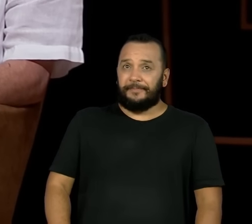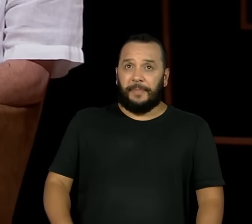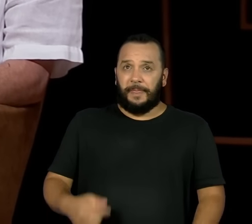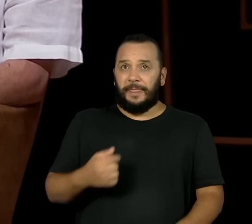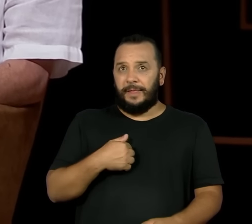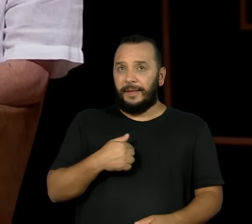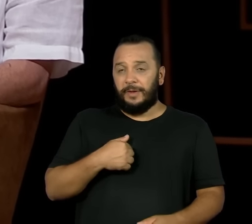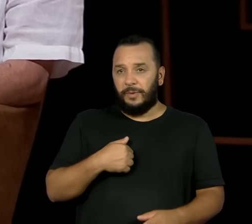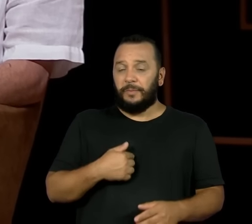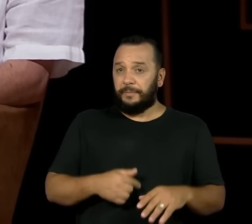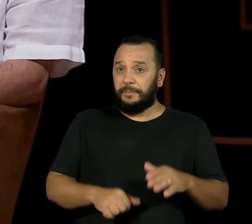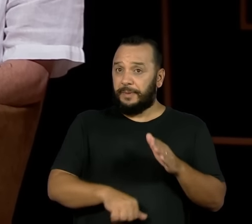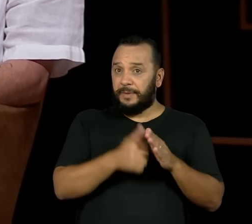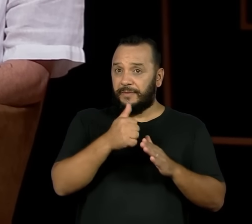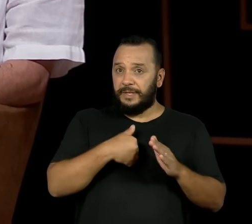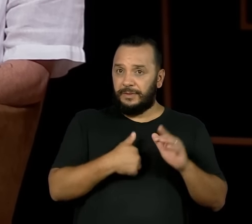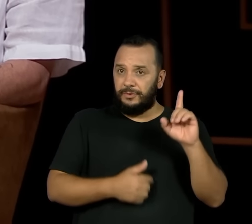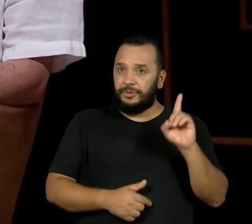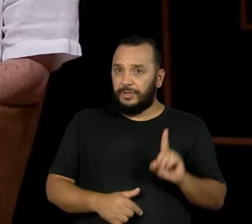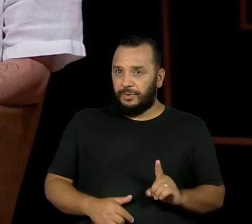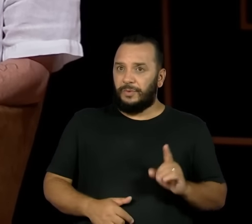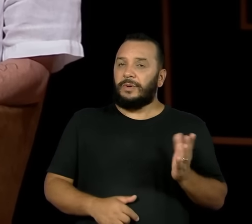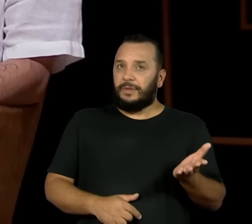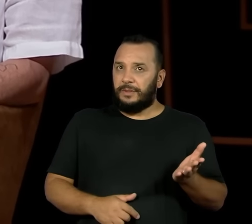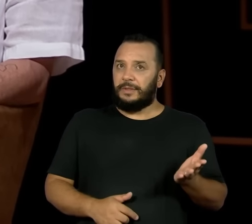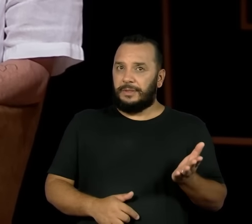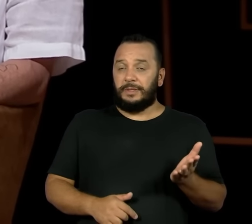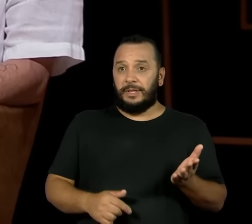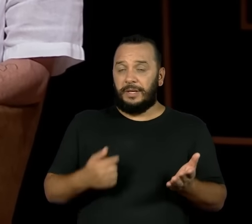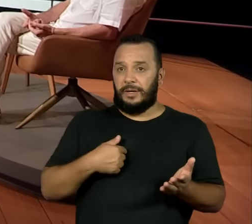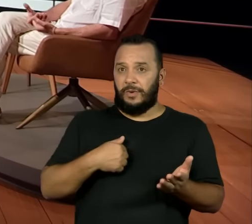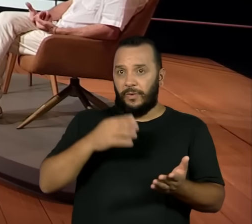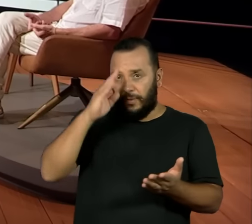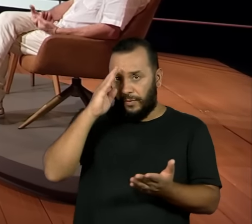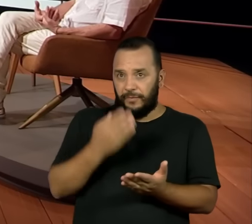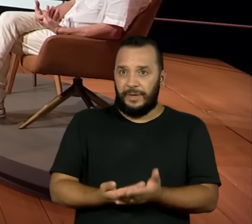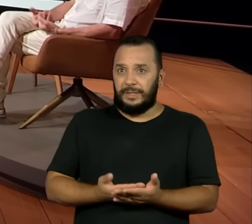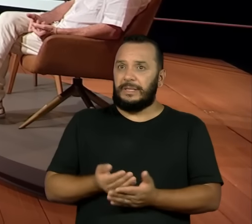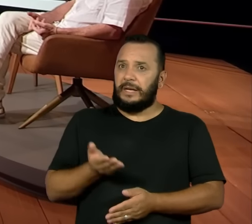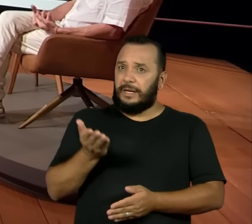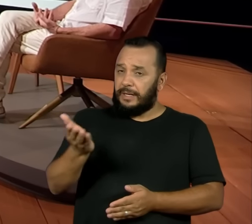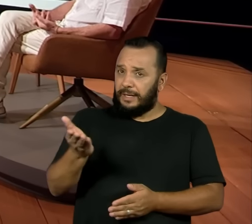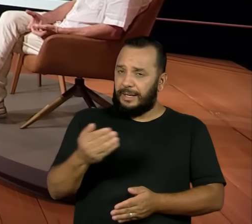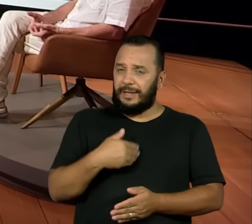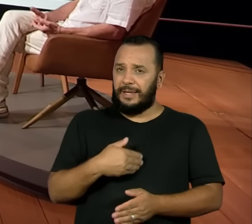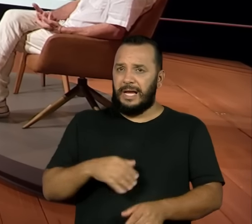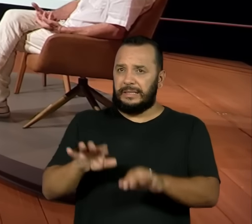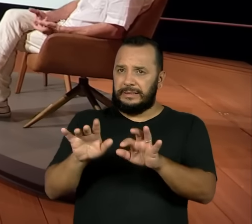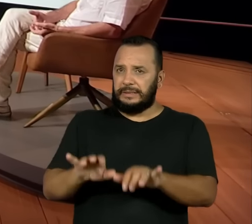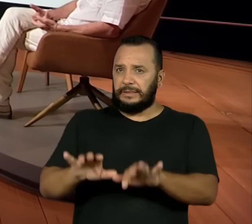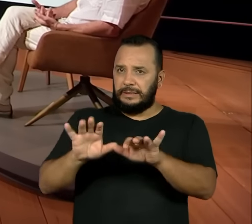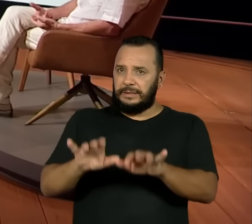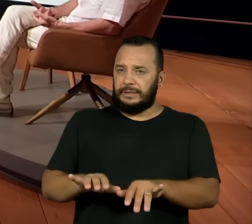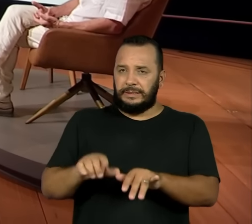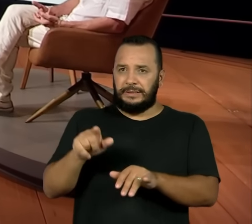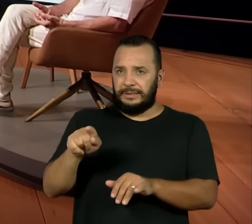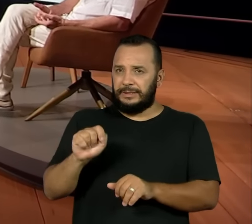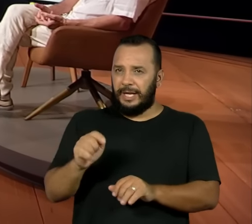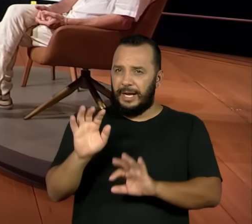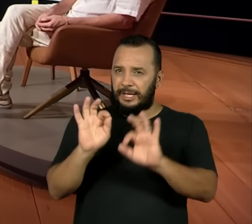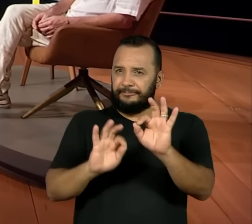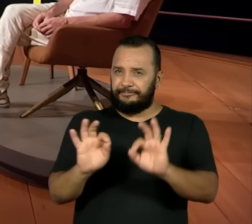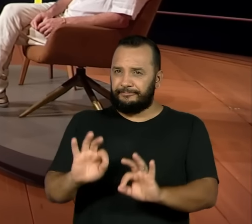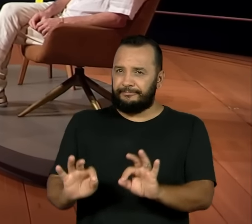primeira direção Então me deu muita confiança também de ter uma dramaturgia eh bem